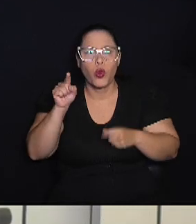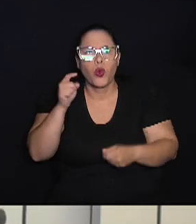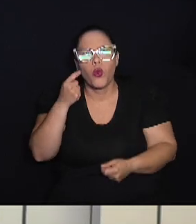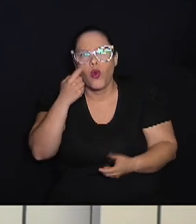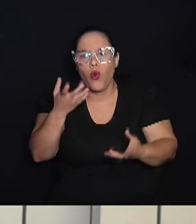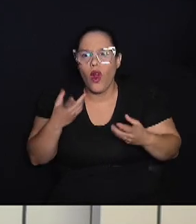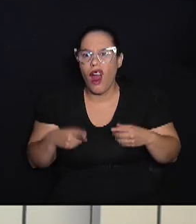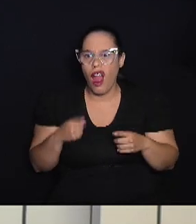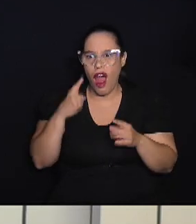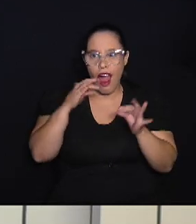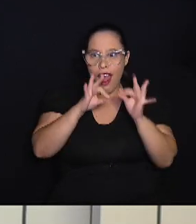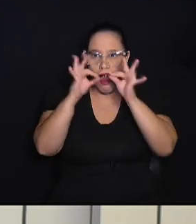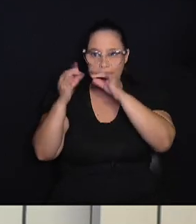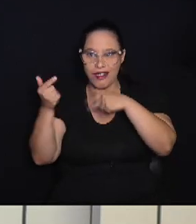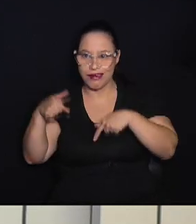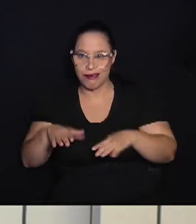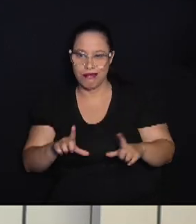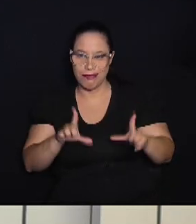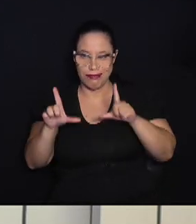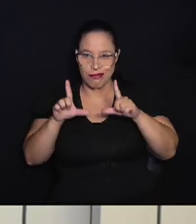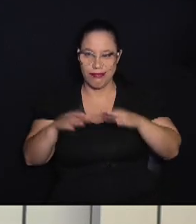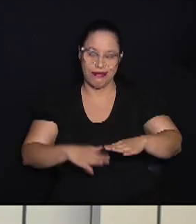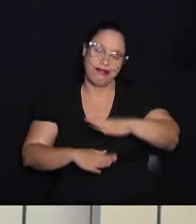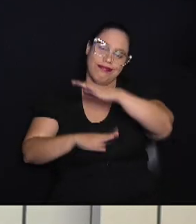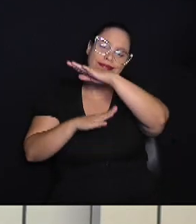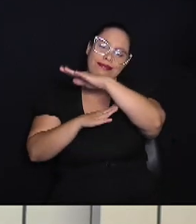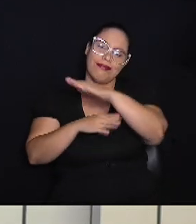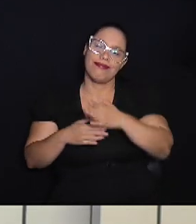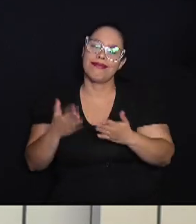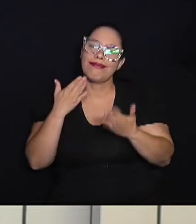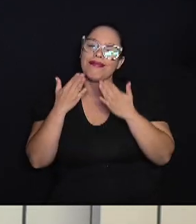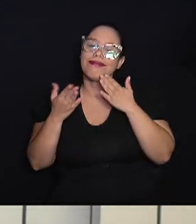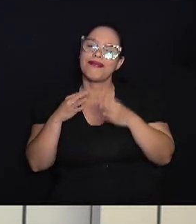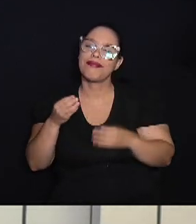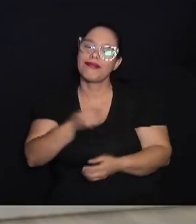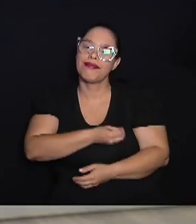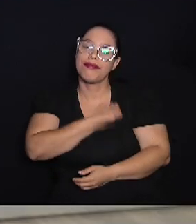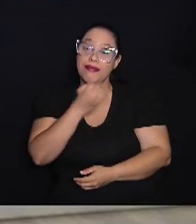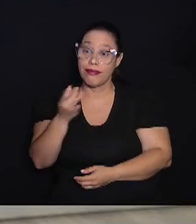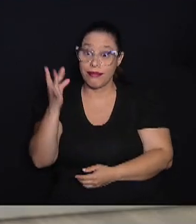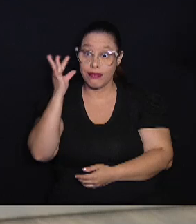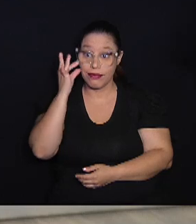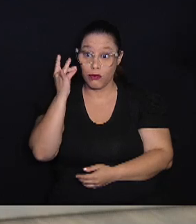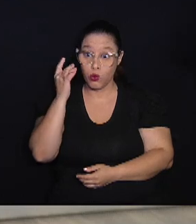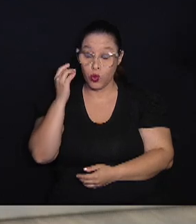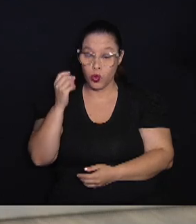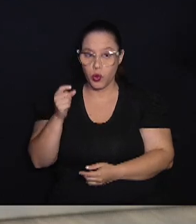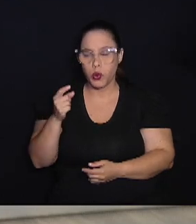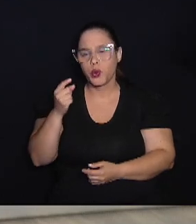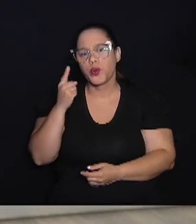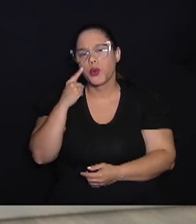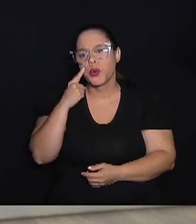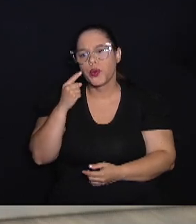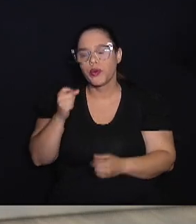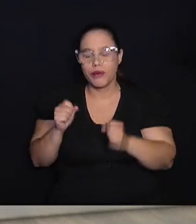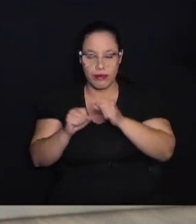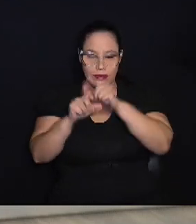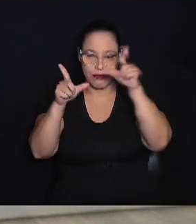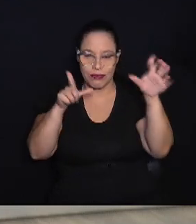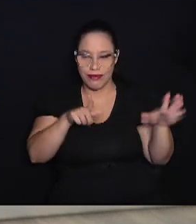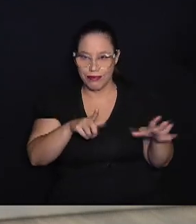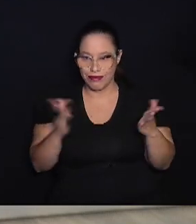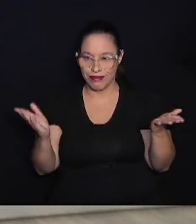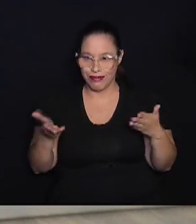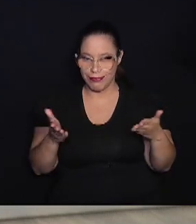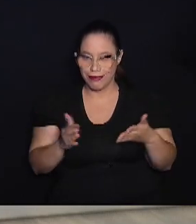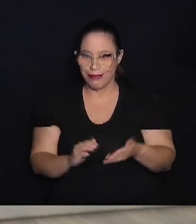o que você quer assistir aqui no nosso telejornal, que a gente conversa ao vivo. Confira a partir de agora os destaques de